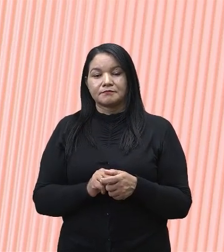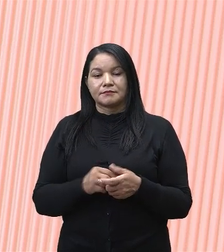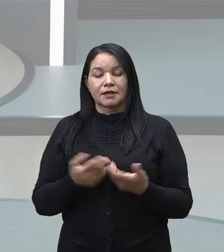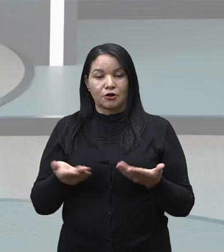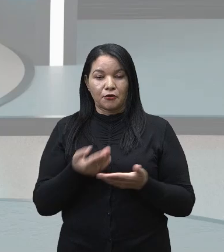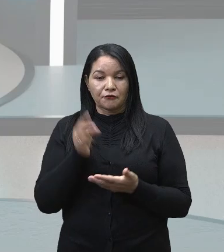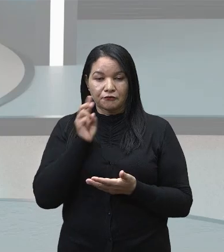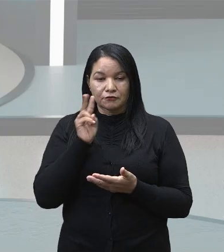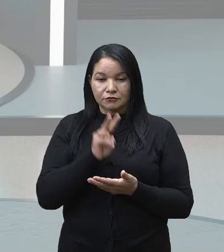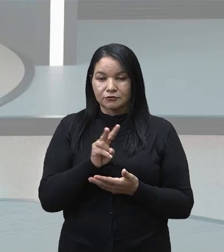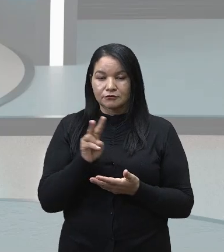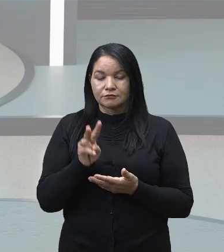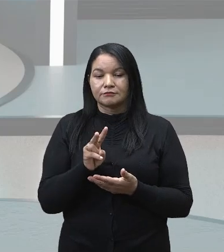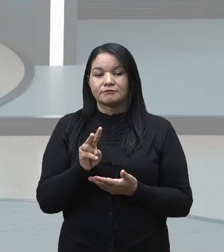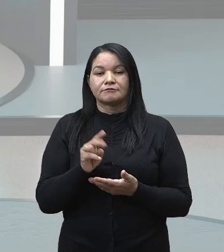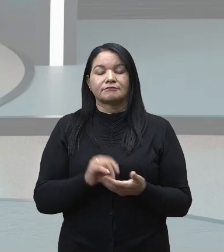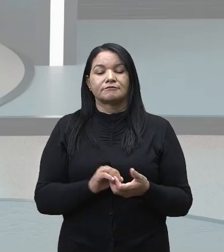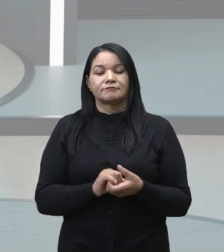visualizando, né,